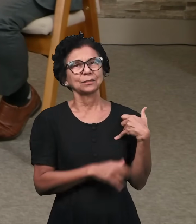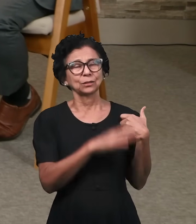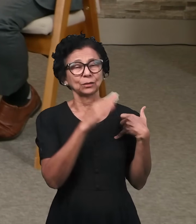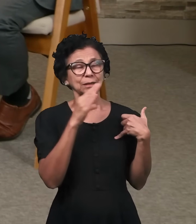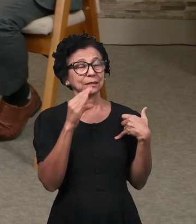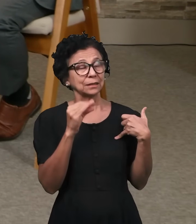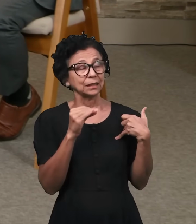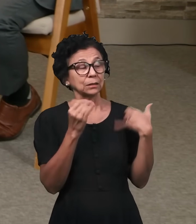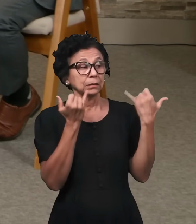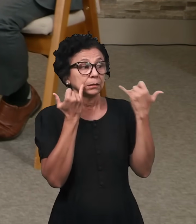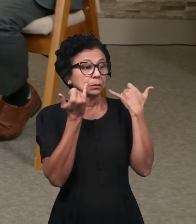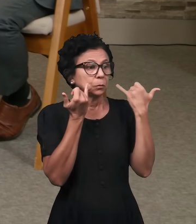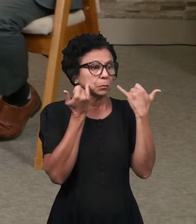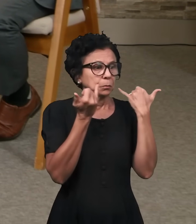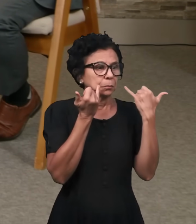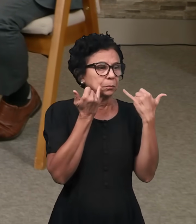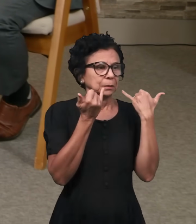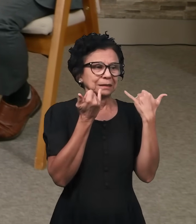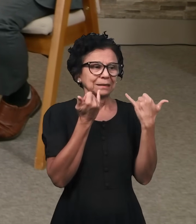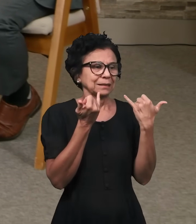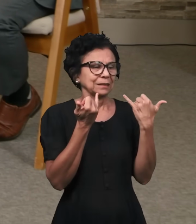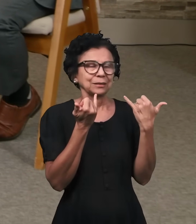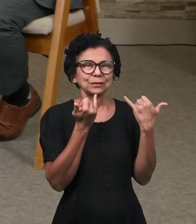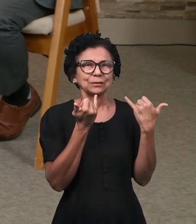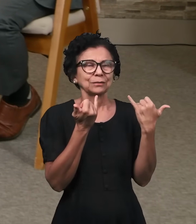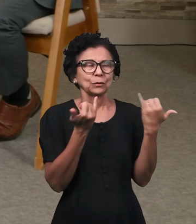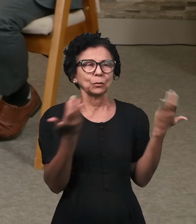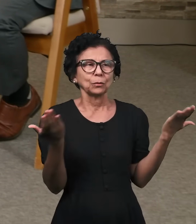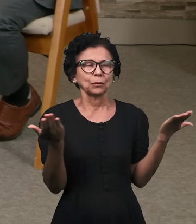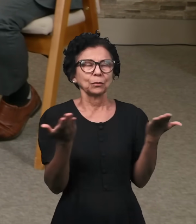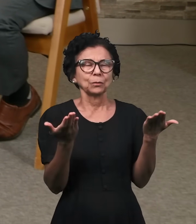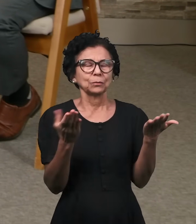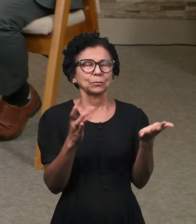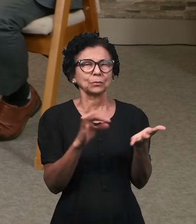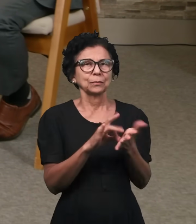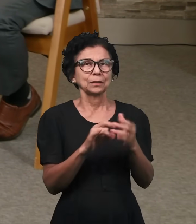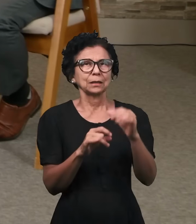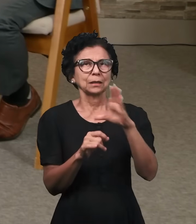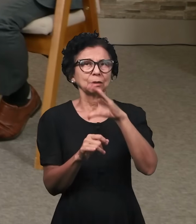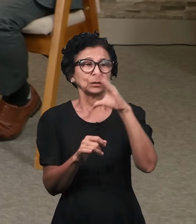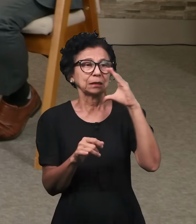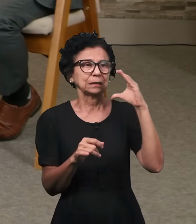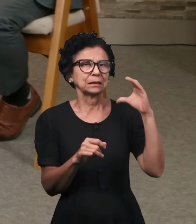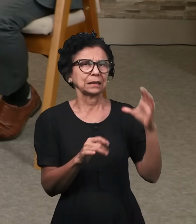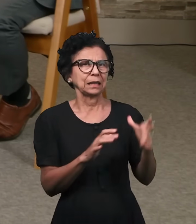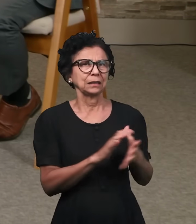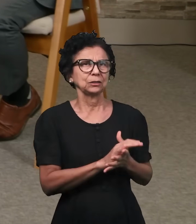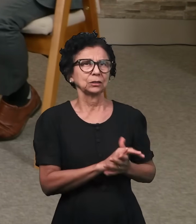informações? Hoje tem adolescentes que são milionários, né?